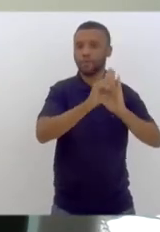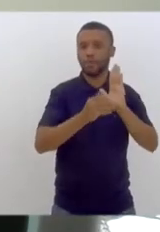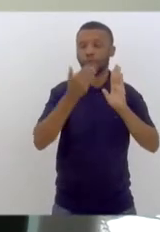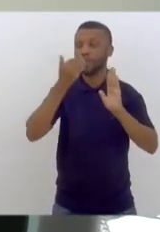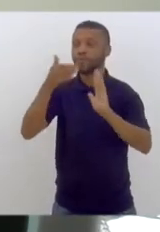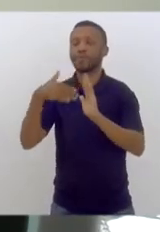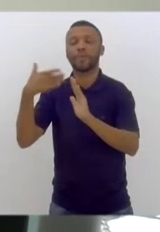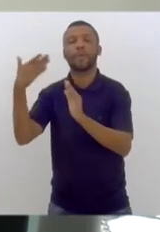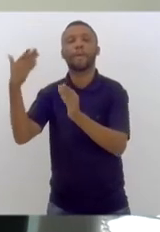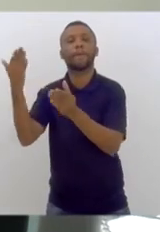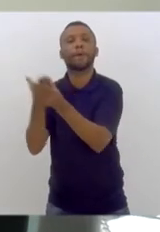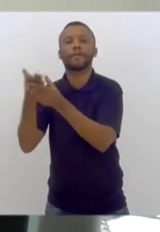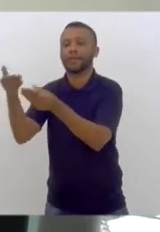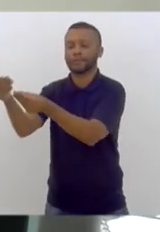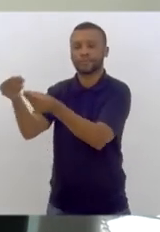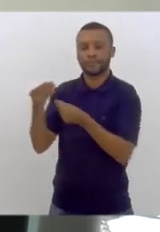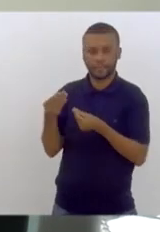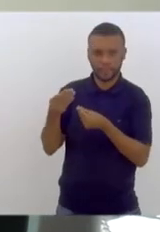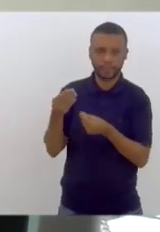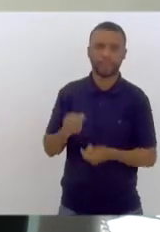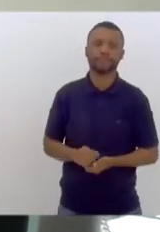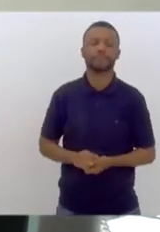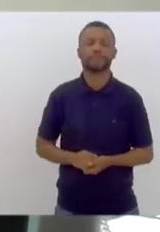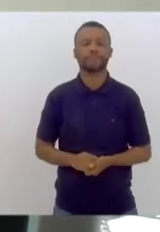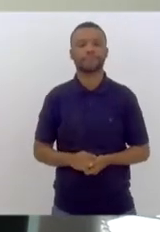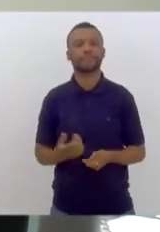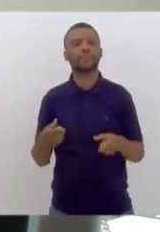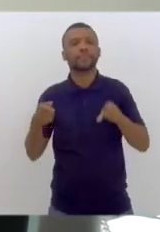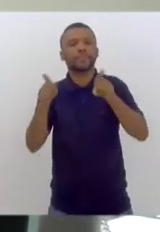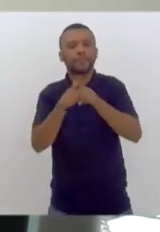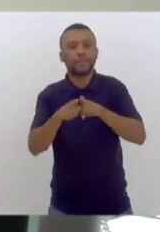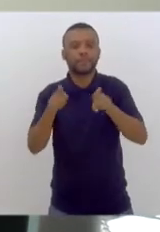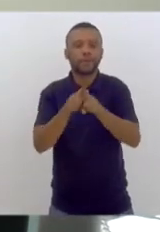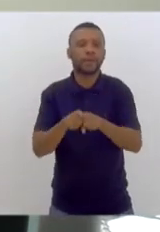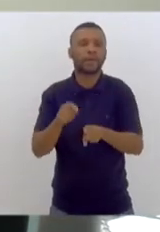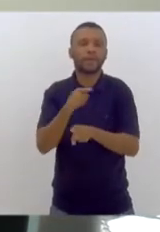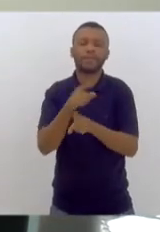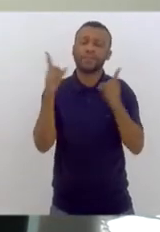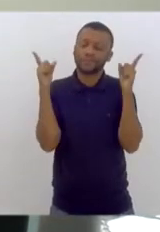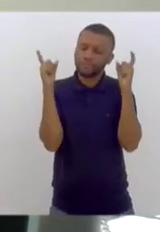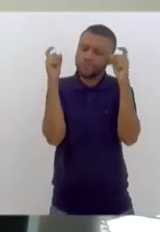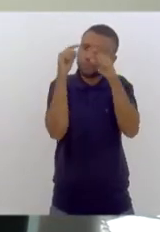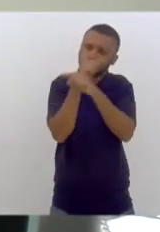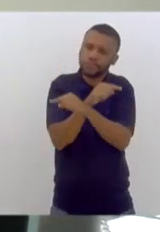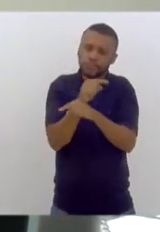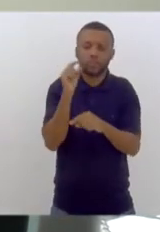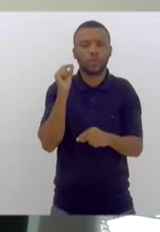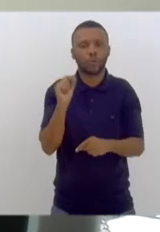requisição. E também era muito difícil,